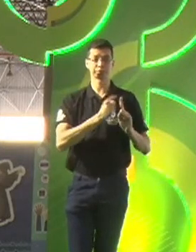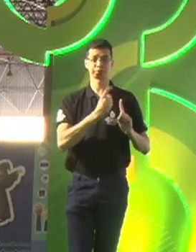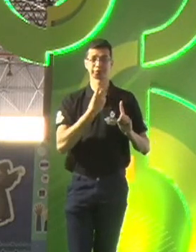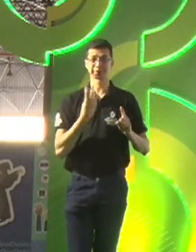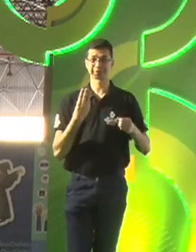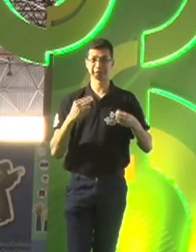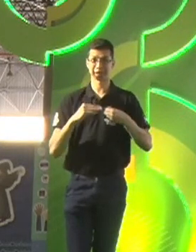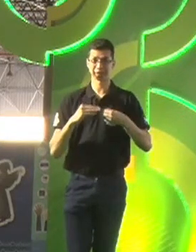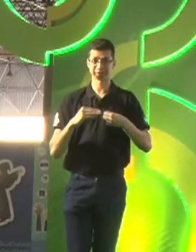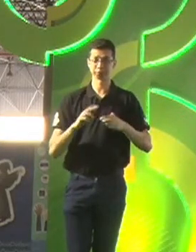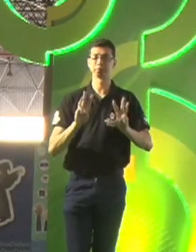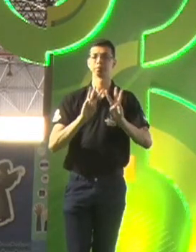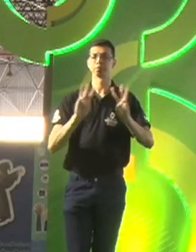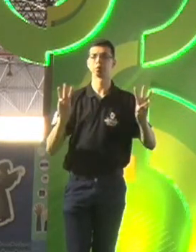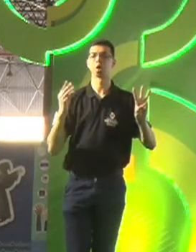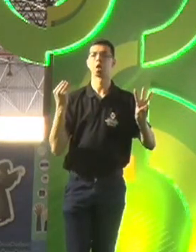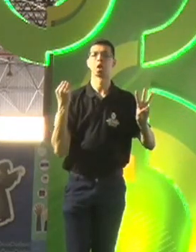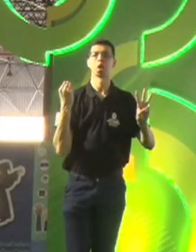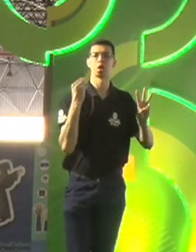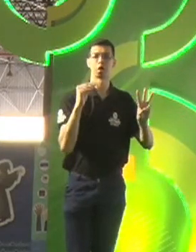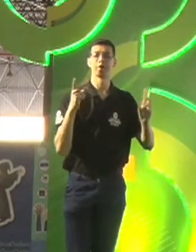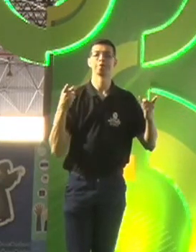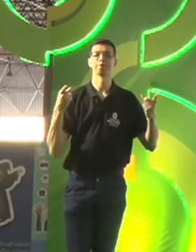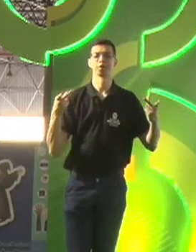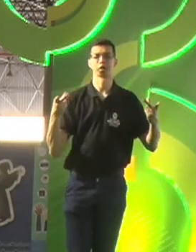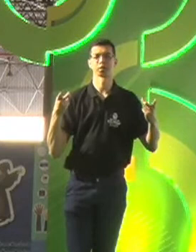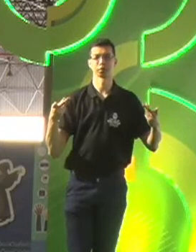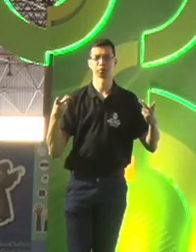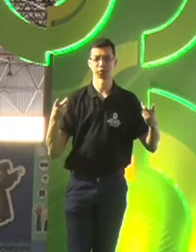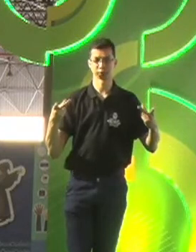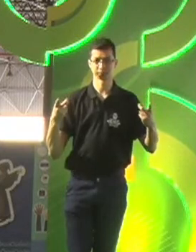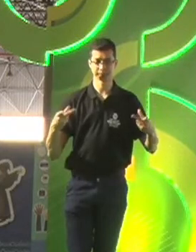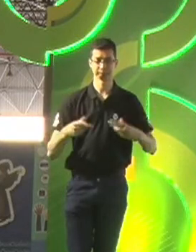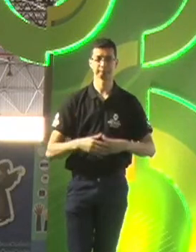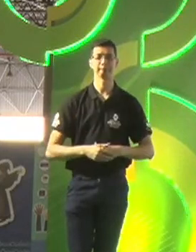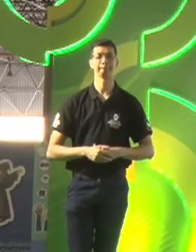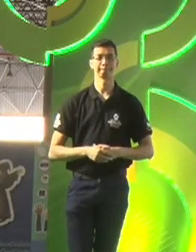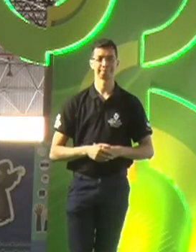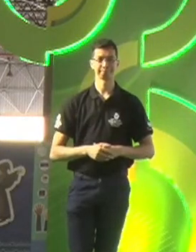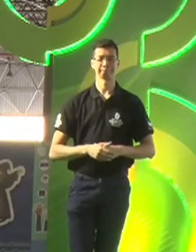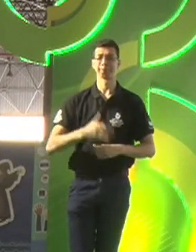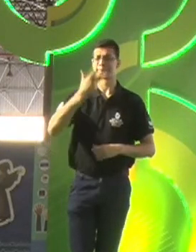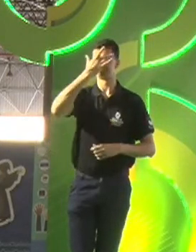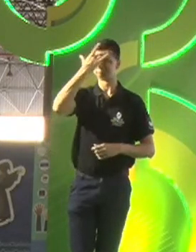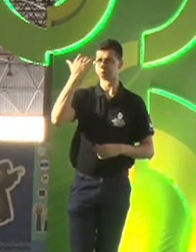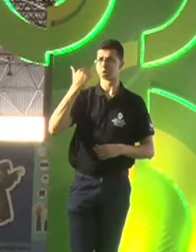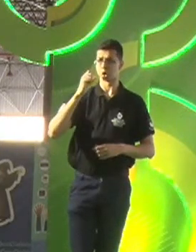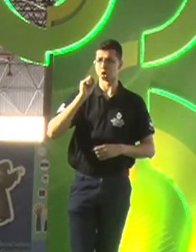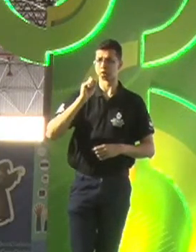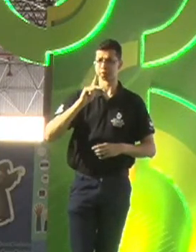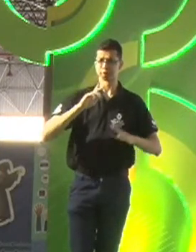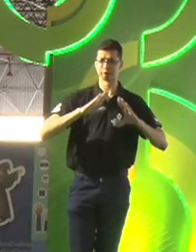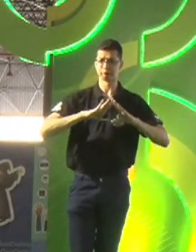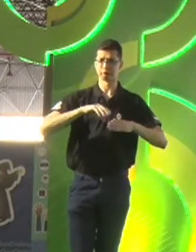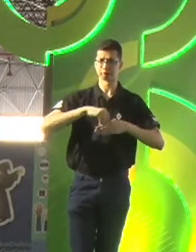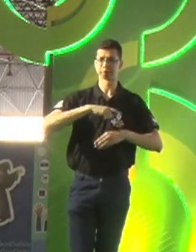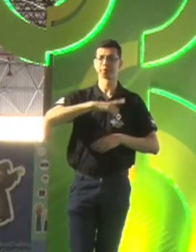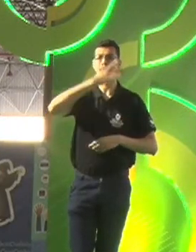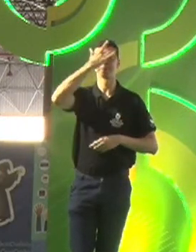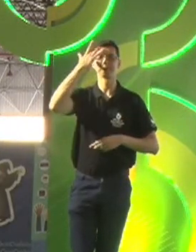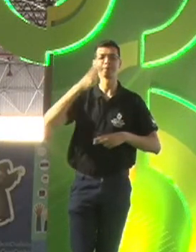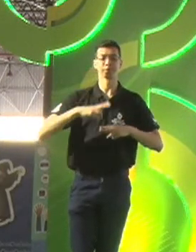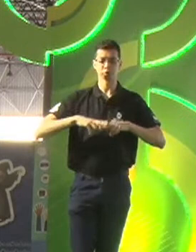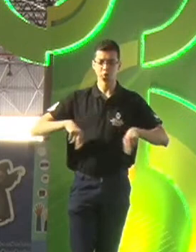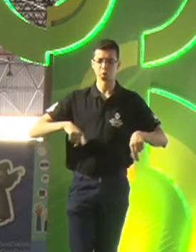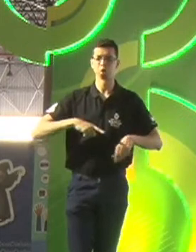disponibilizou no site vendendo com cortes específicos onde tinha Ah bom as pessoas estavam dentro de casa então continua tinham crianças